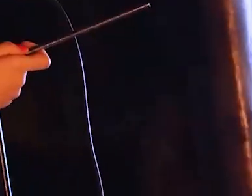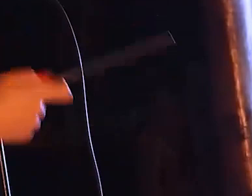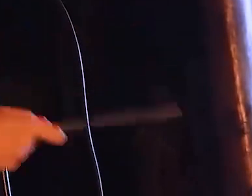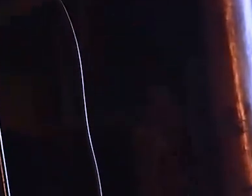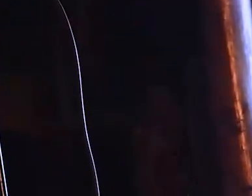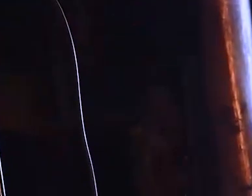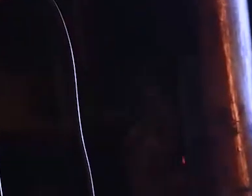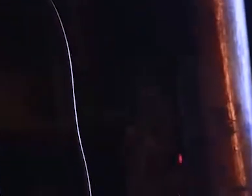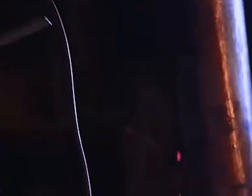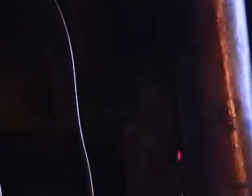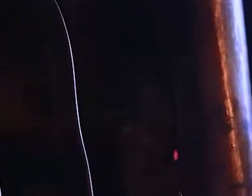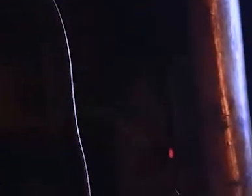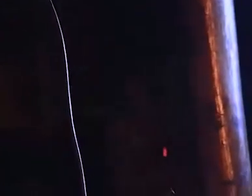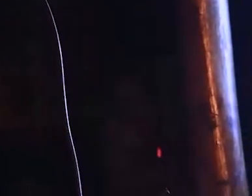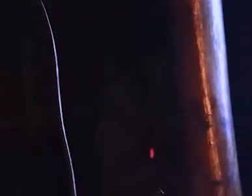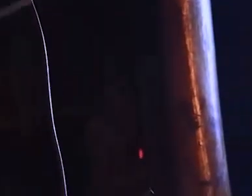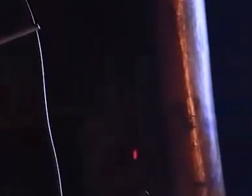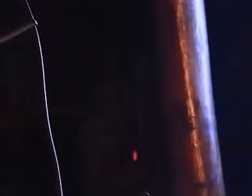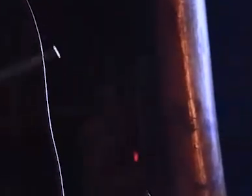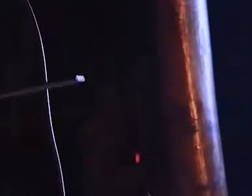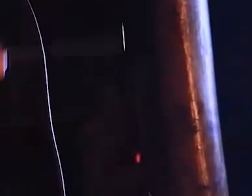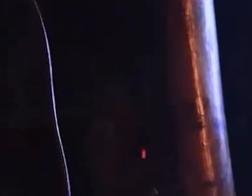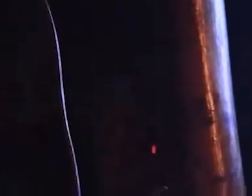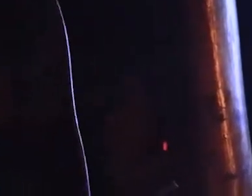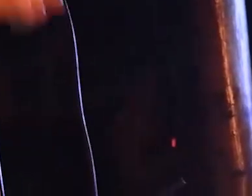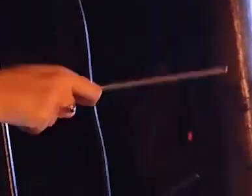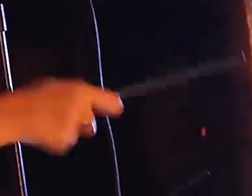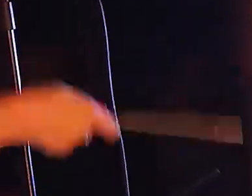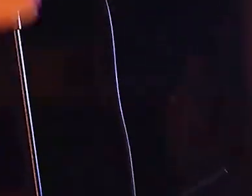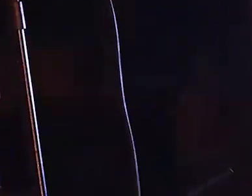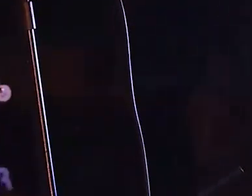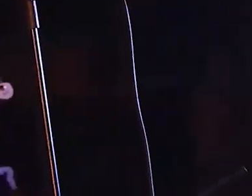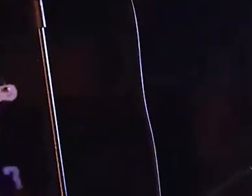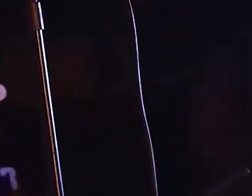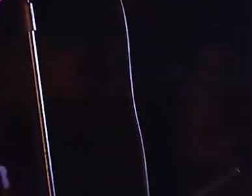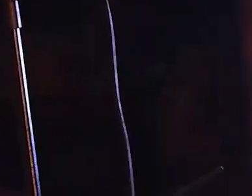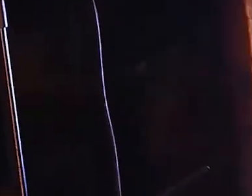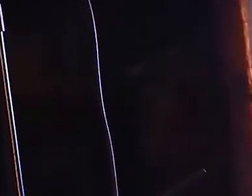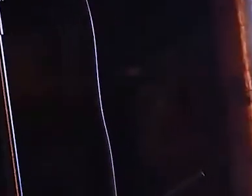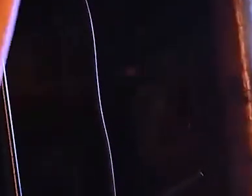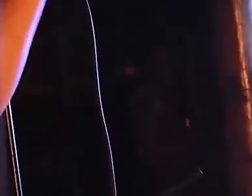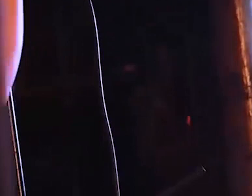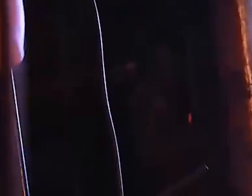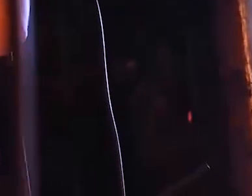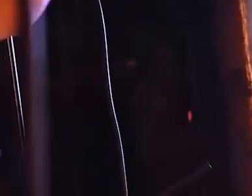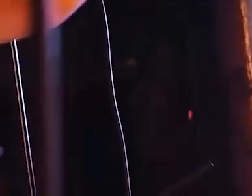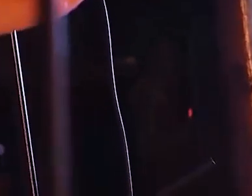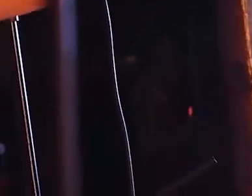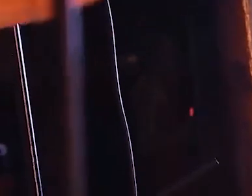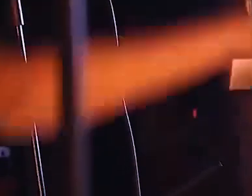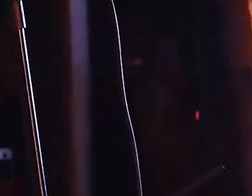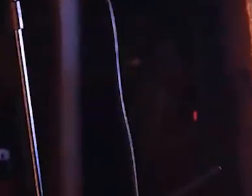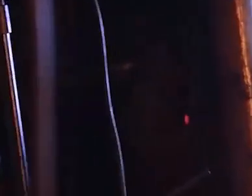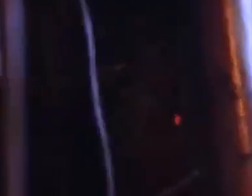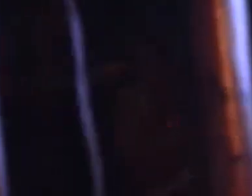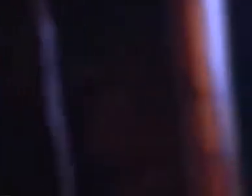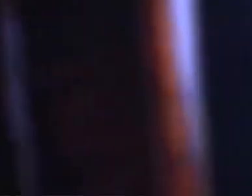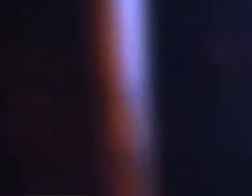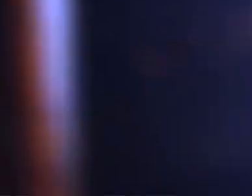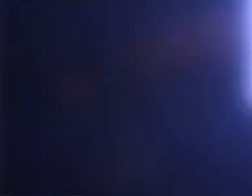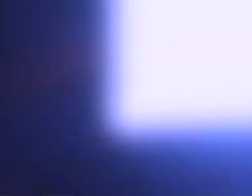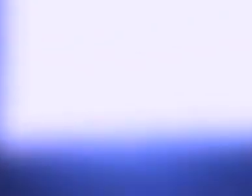vida, entre a dor e a alegria. Mulher, você não pode parar.